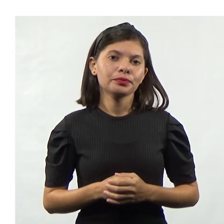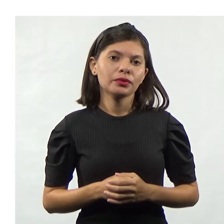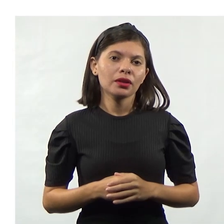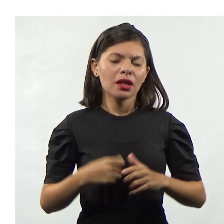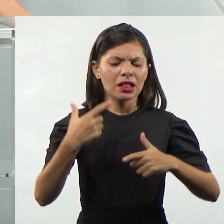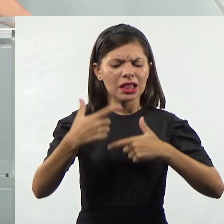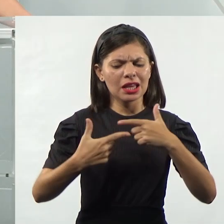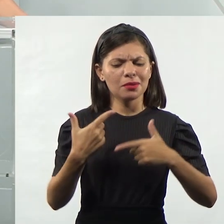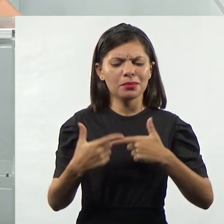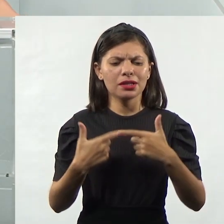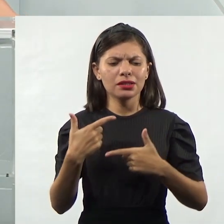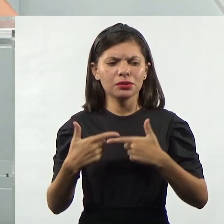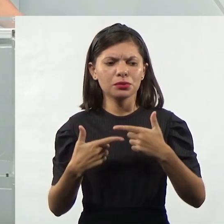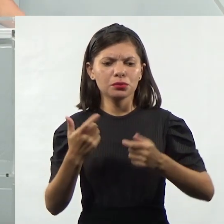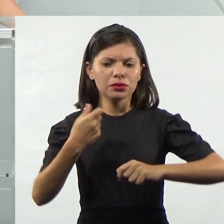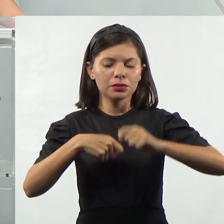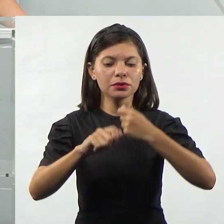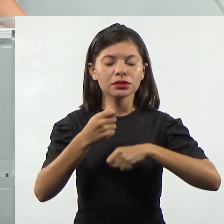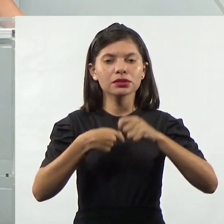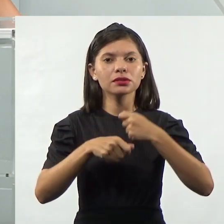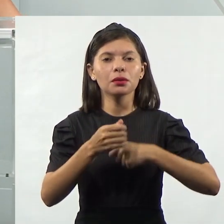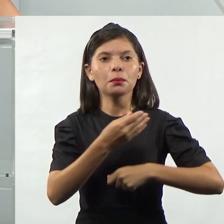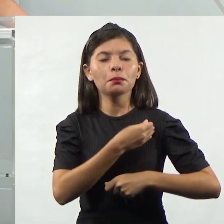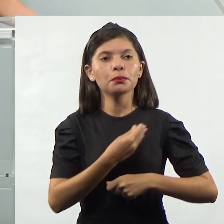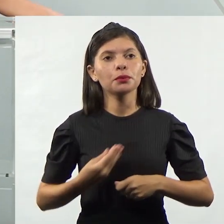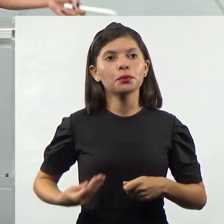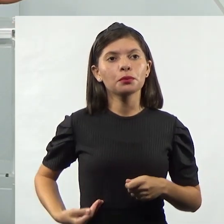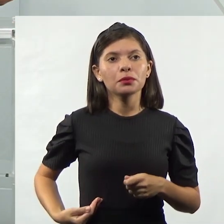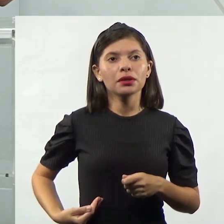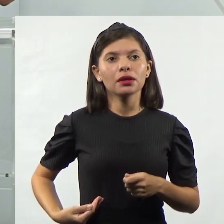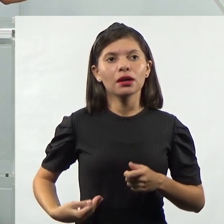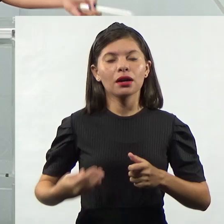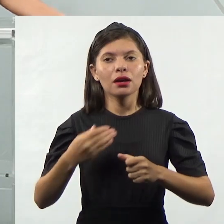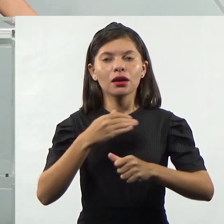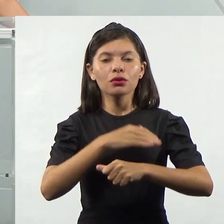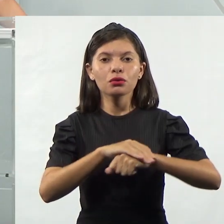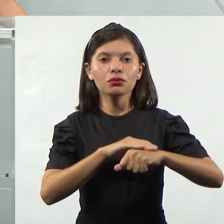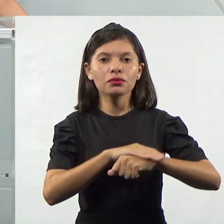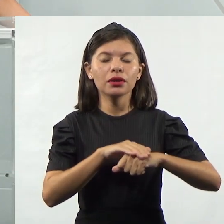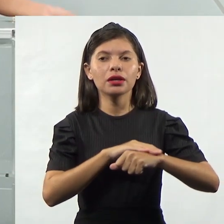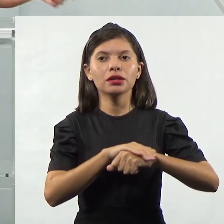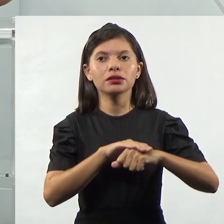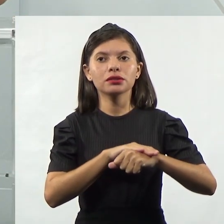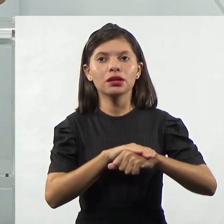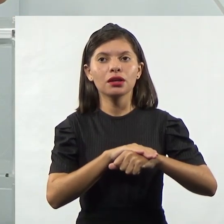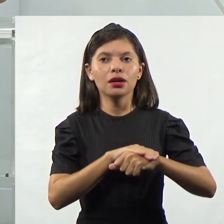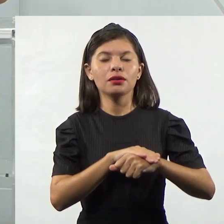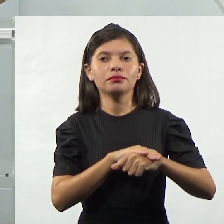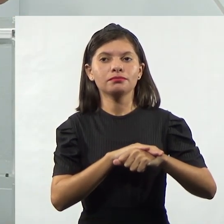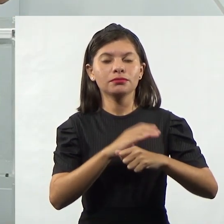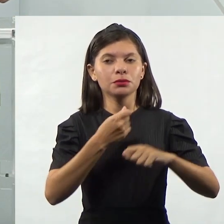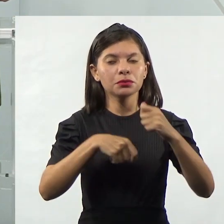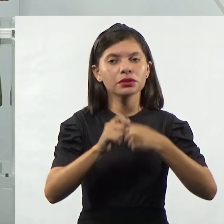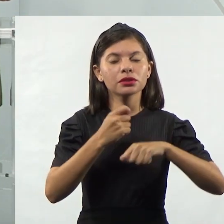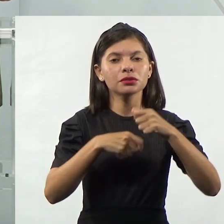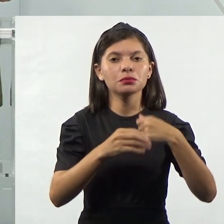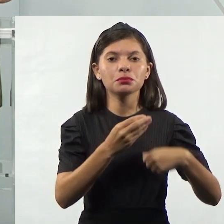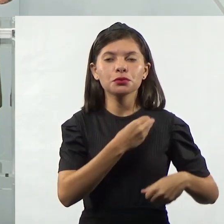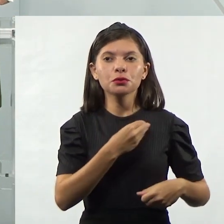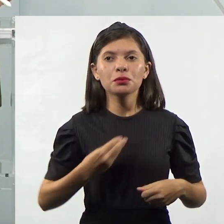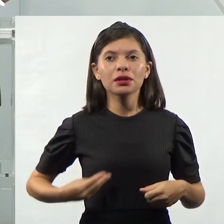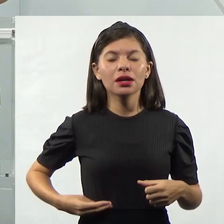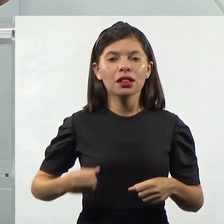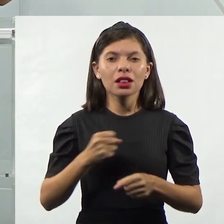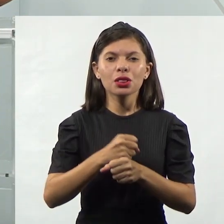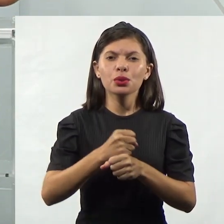gente, quem trabalha com administração pública ou quem tem algum contato sabe que de alguns anos para